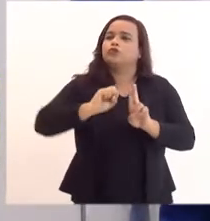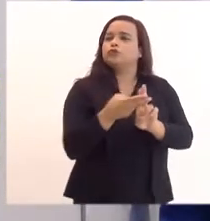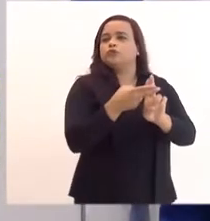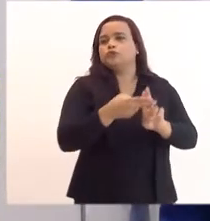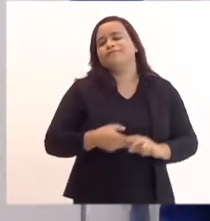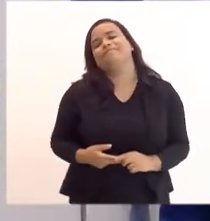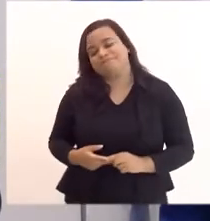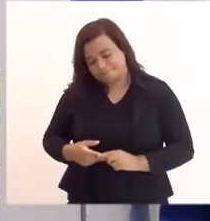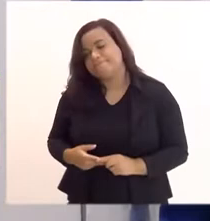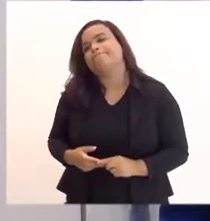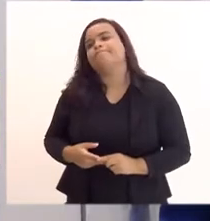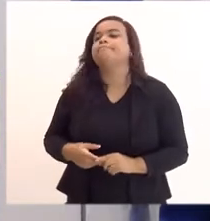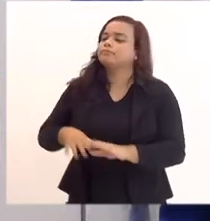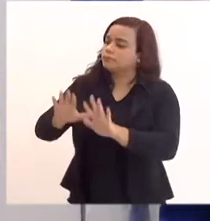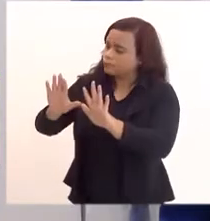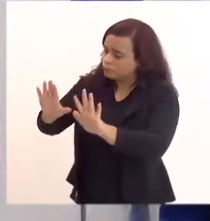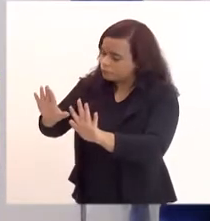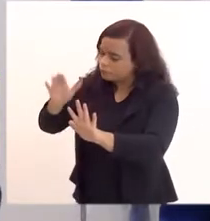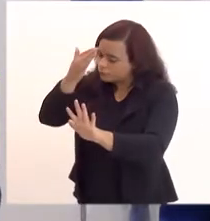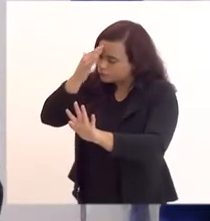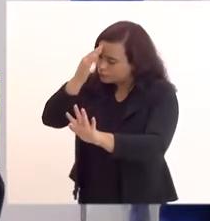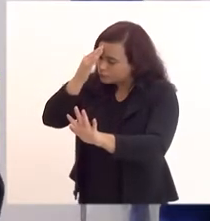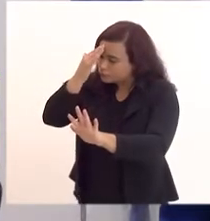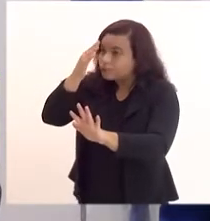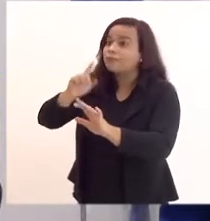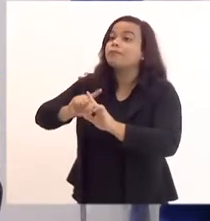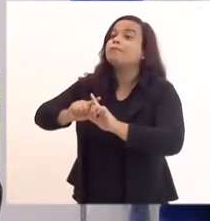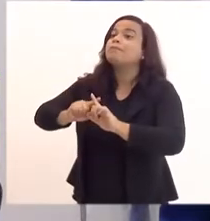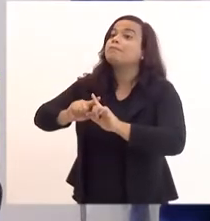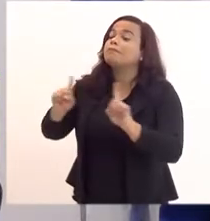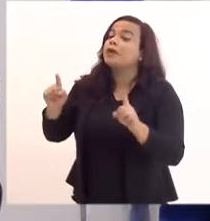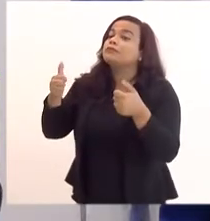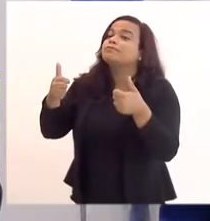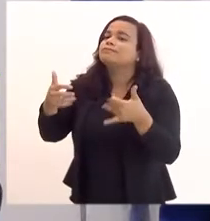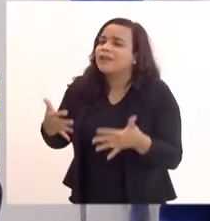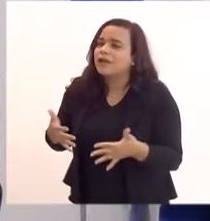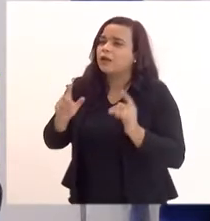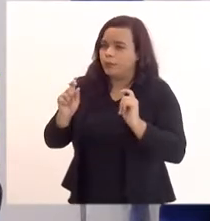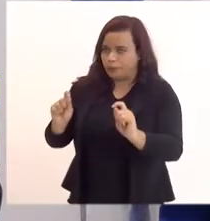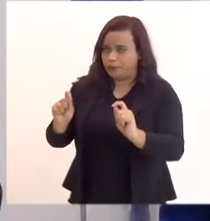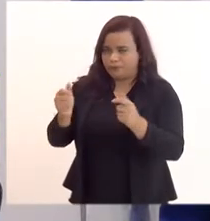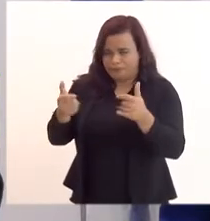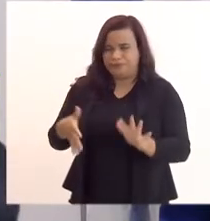só quero dizer o seguinte. Entenderia essa questão no que tange